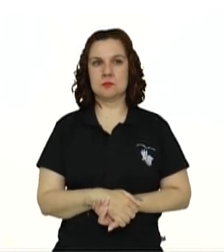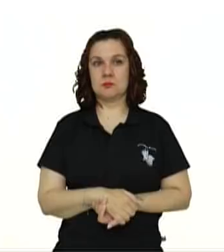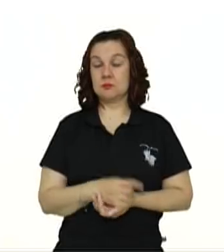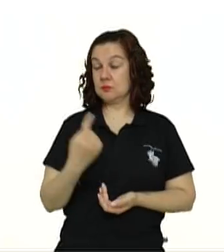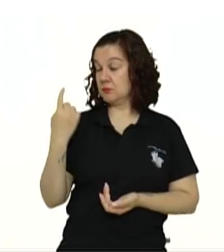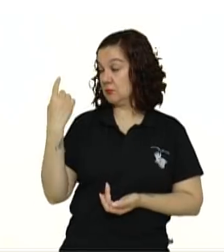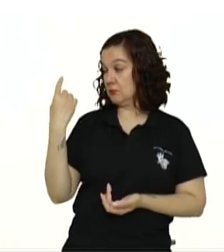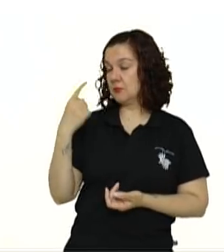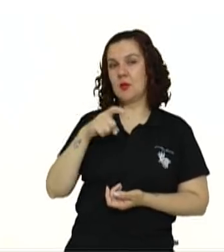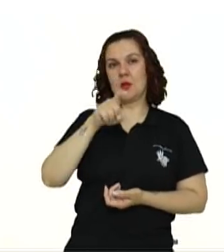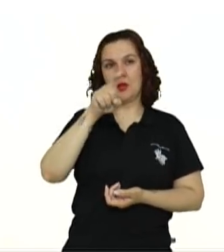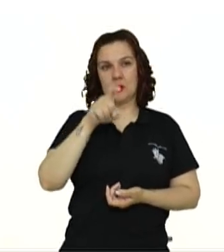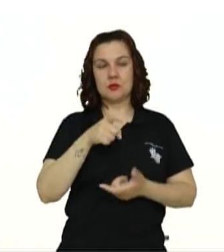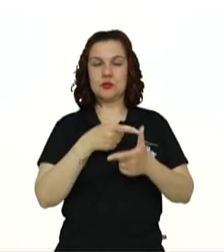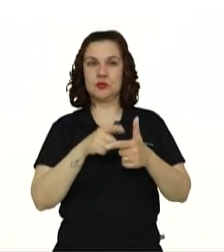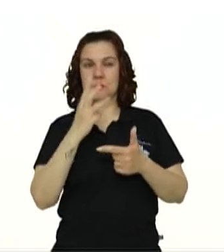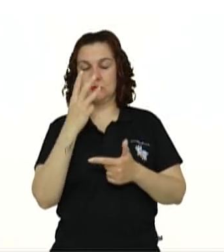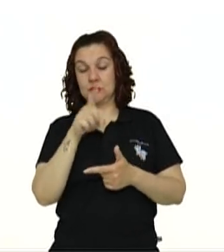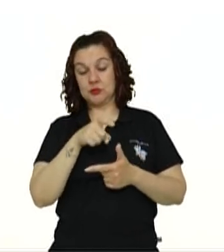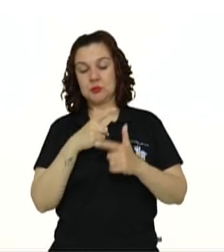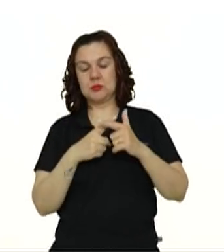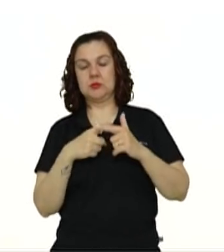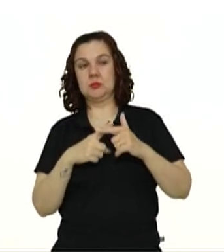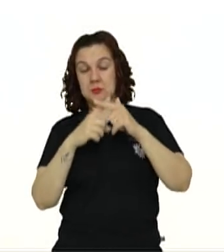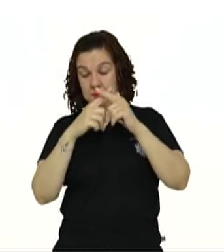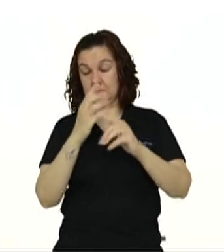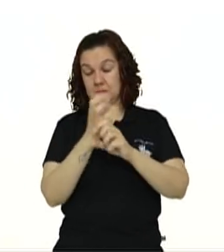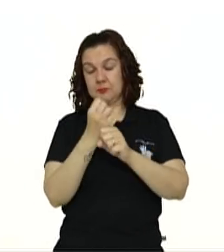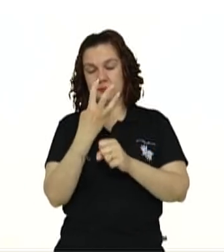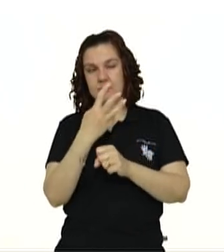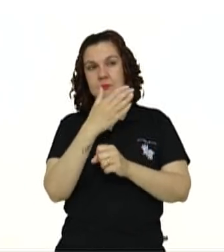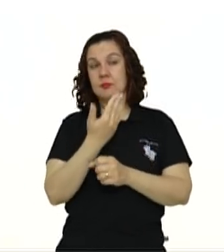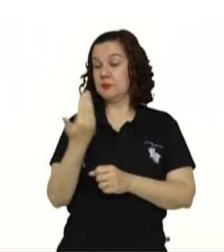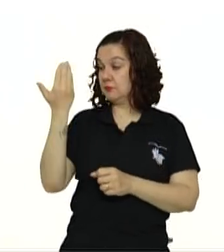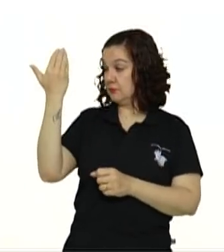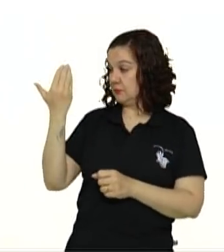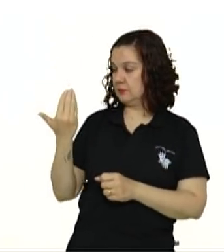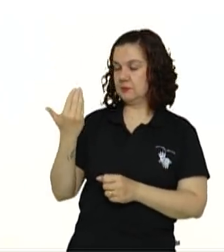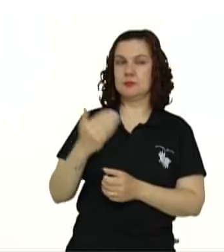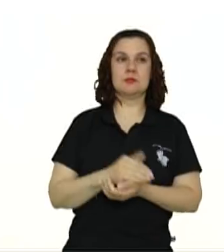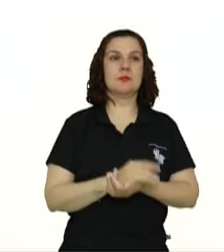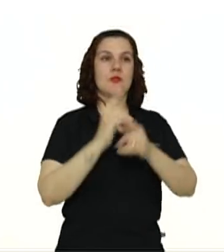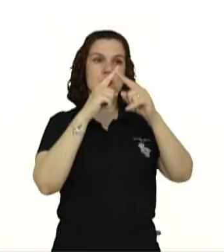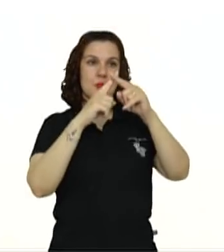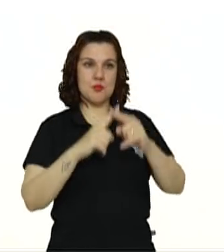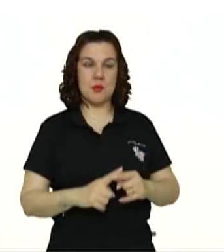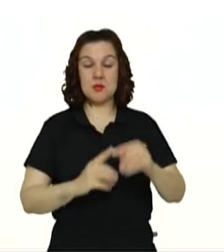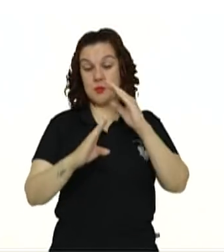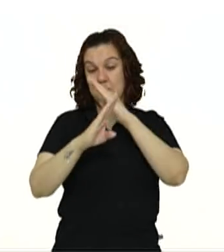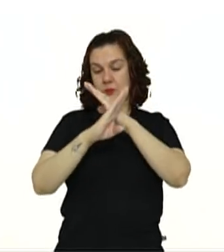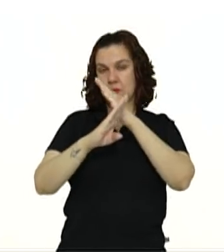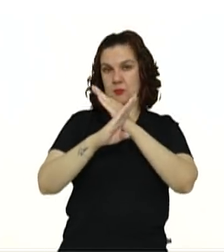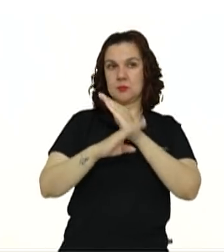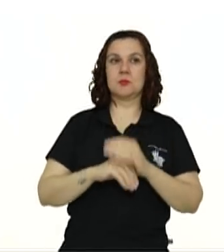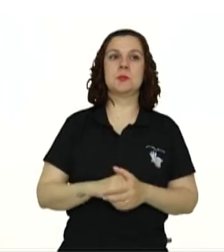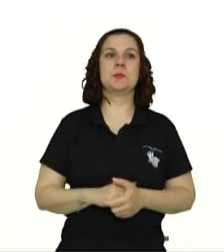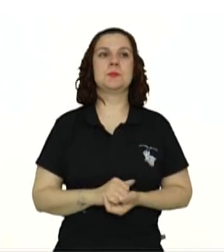X dividido por x mais 3 igual a 5 sobre 15, né? Realizei a multiplicação cruzada, nesse caso